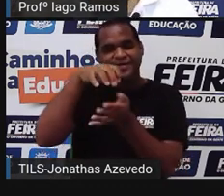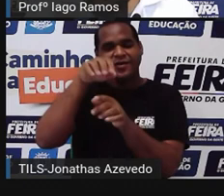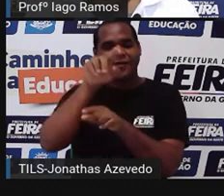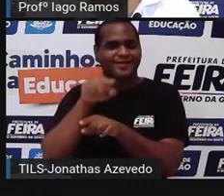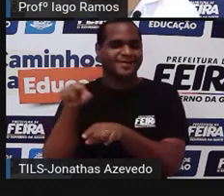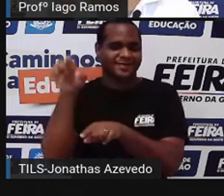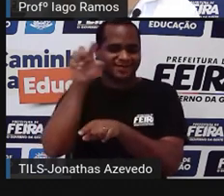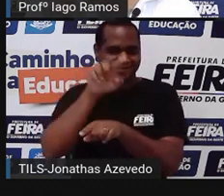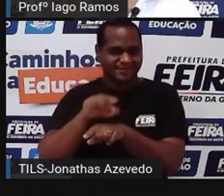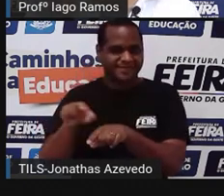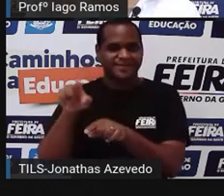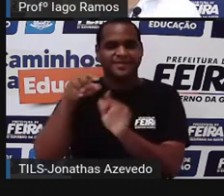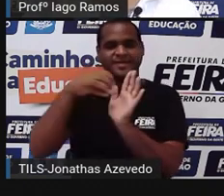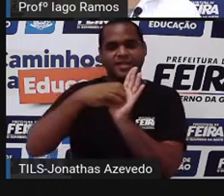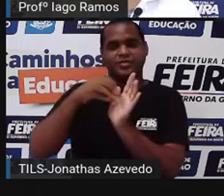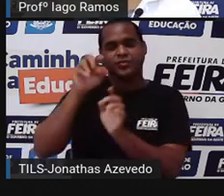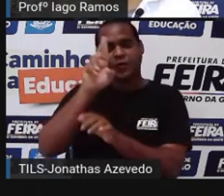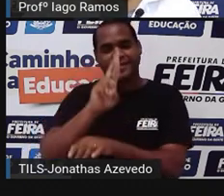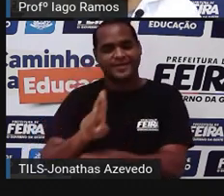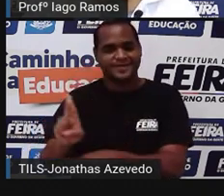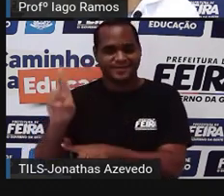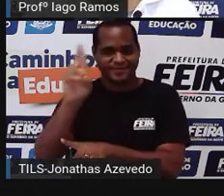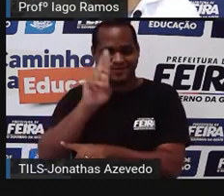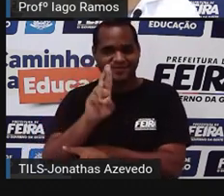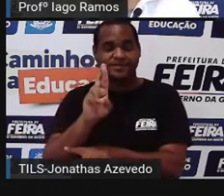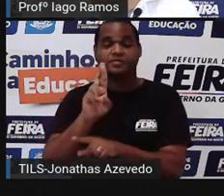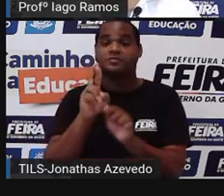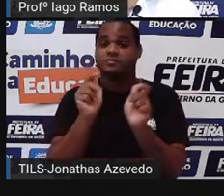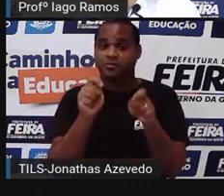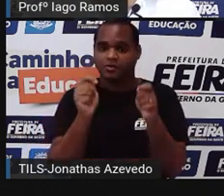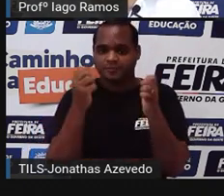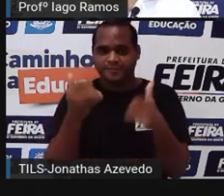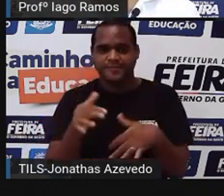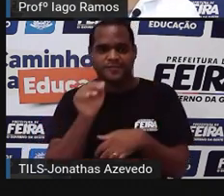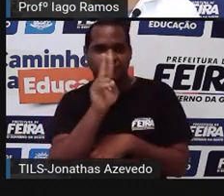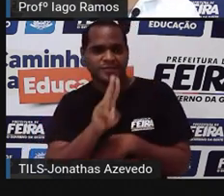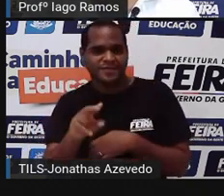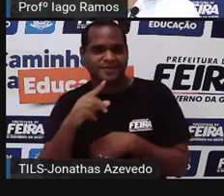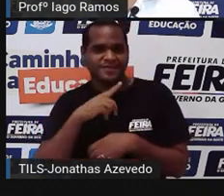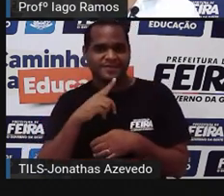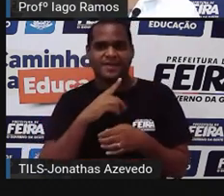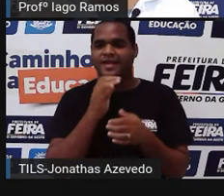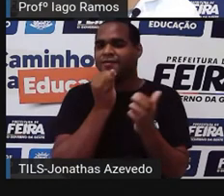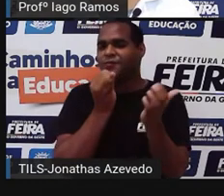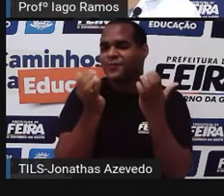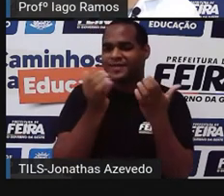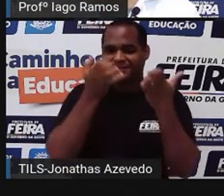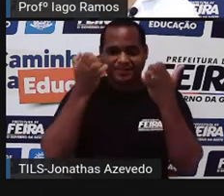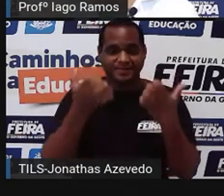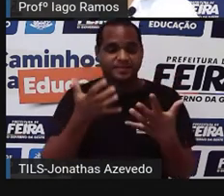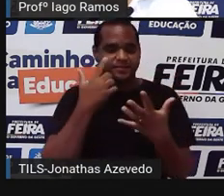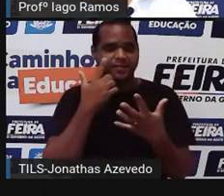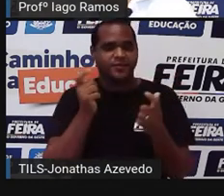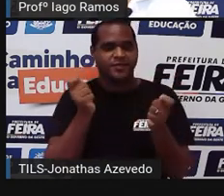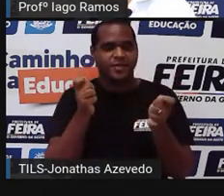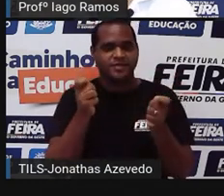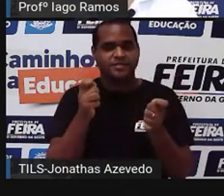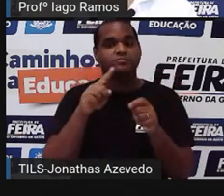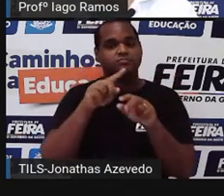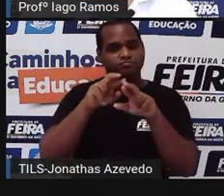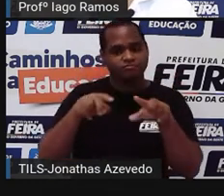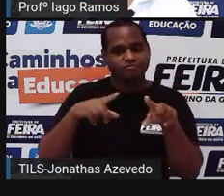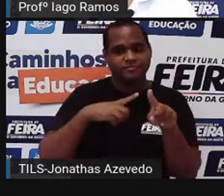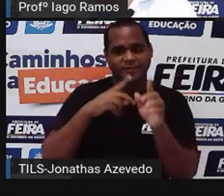aonde né É o que eu uso como parâmetro como referência para eu girar figura